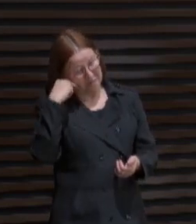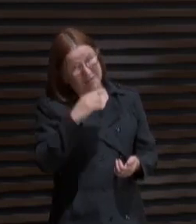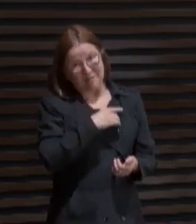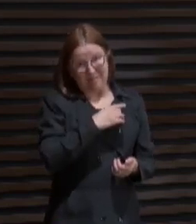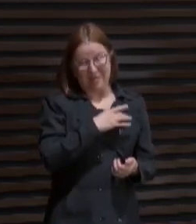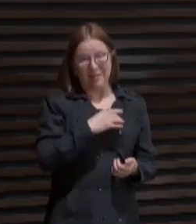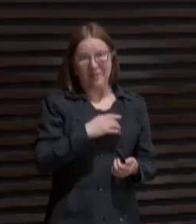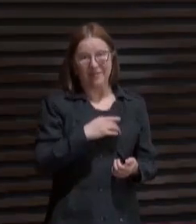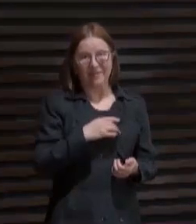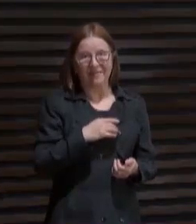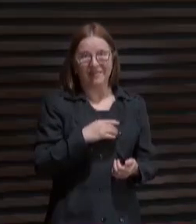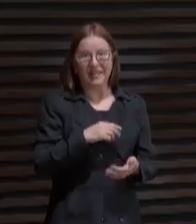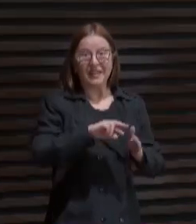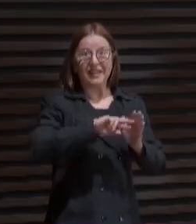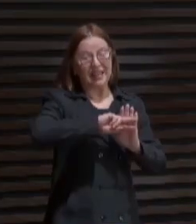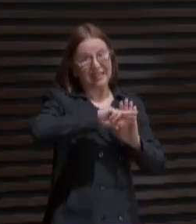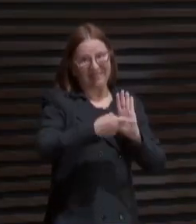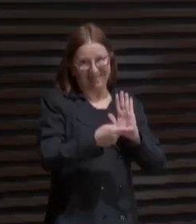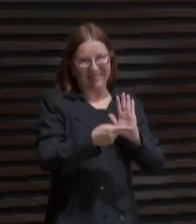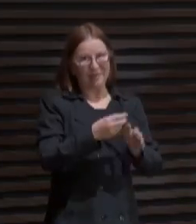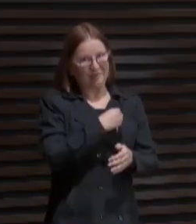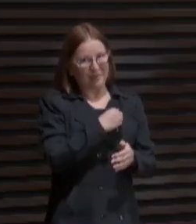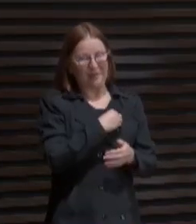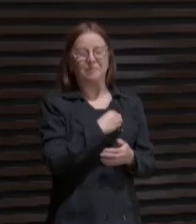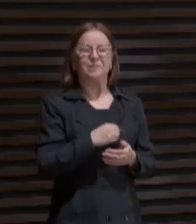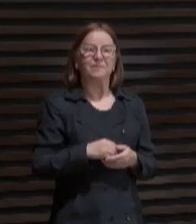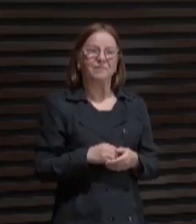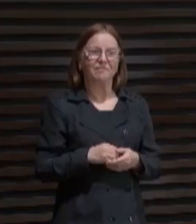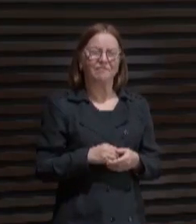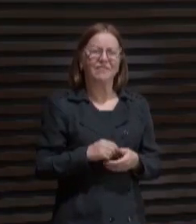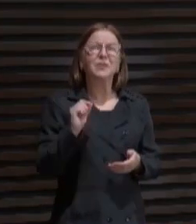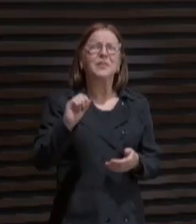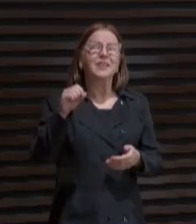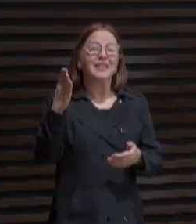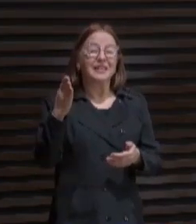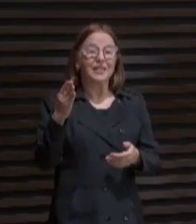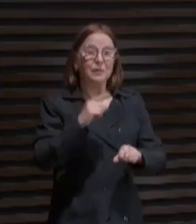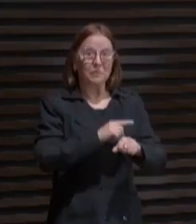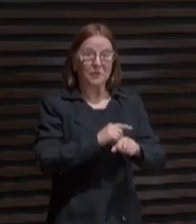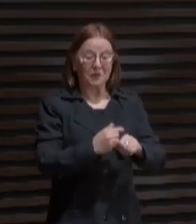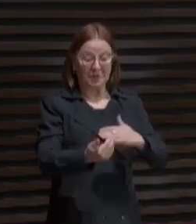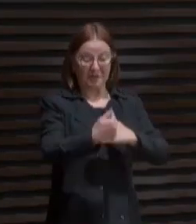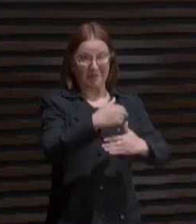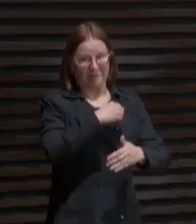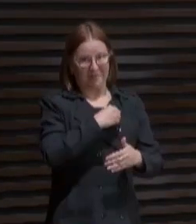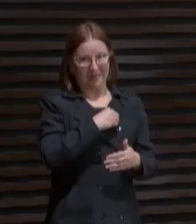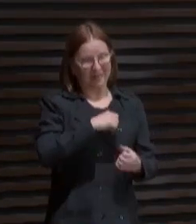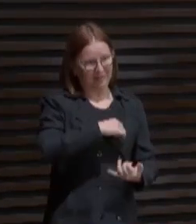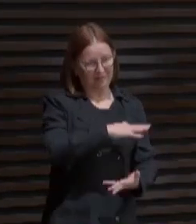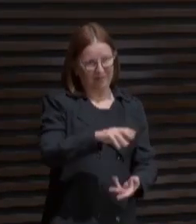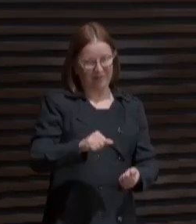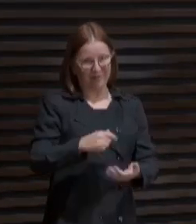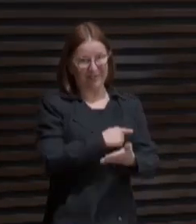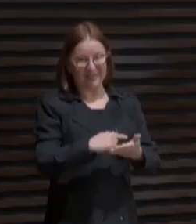pecado. Vamos ver o que aconteceu quando entrou o pecado no mundo? Vamos fazer aqui a leitura de Gênesis